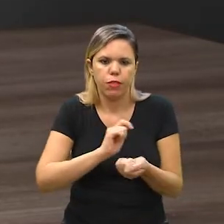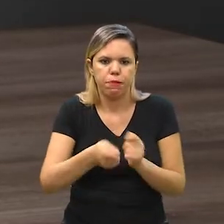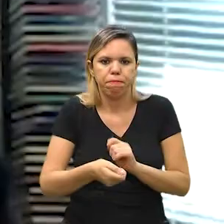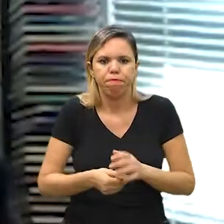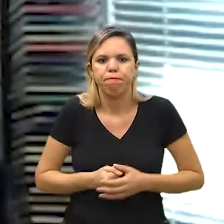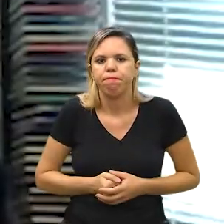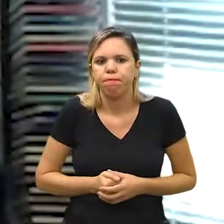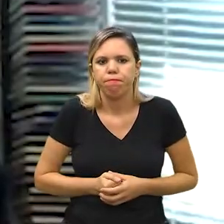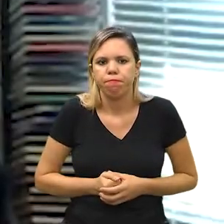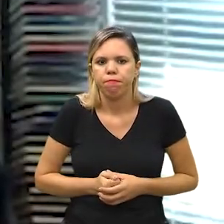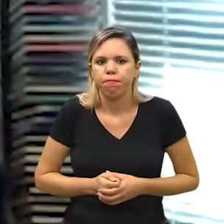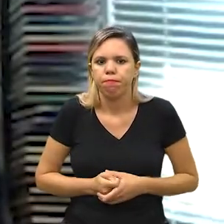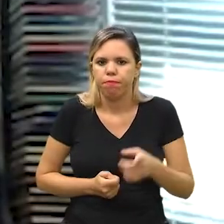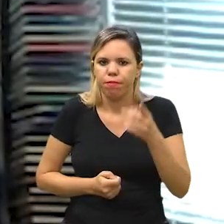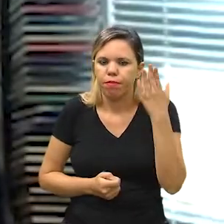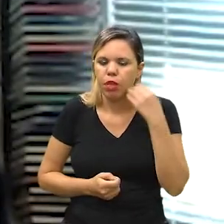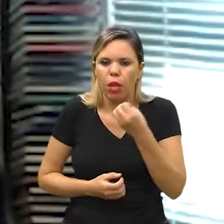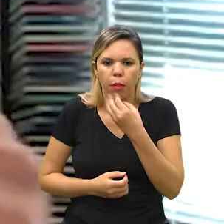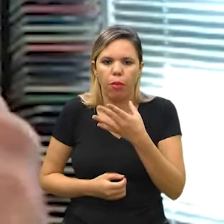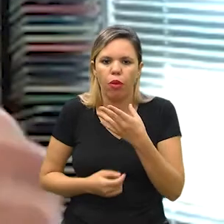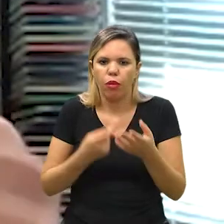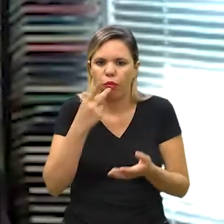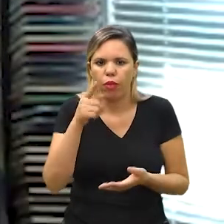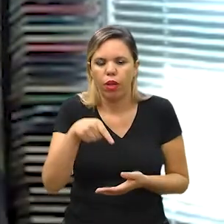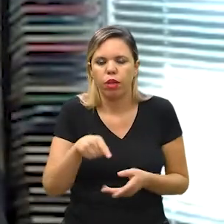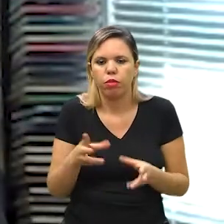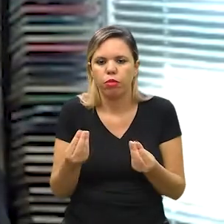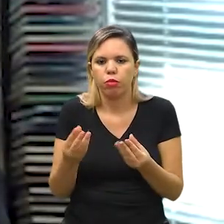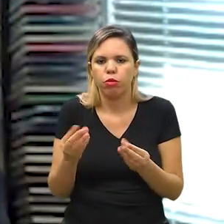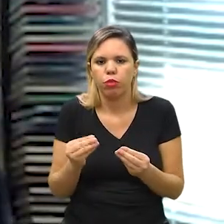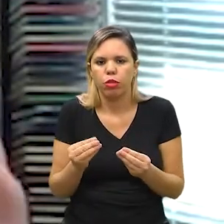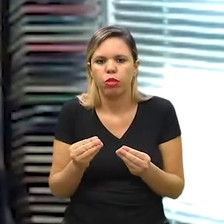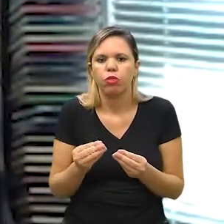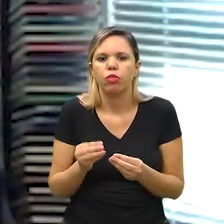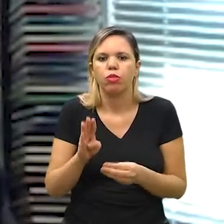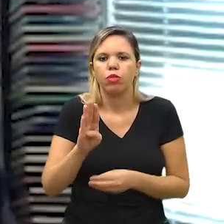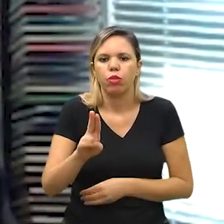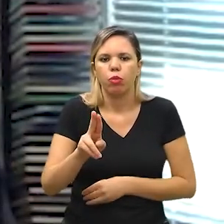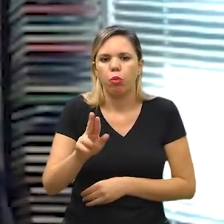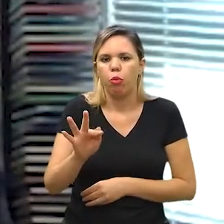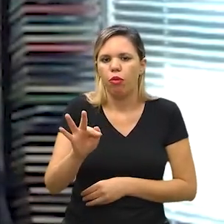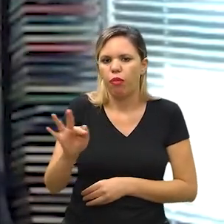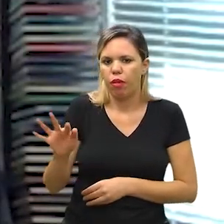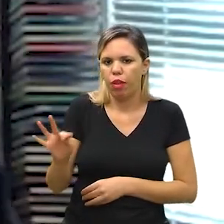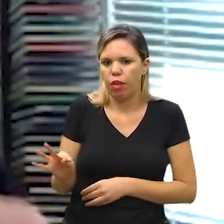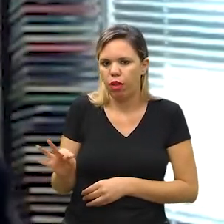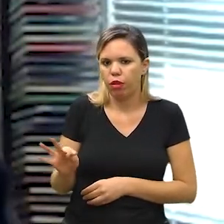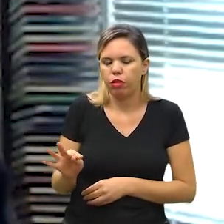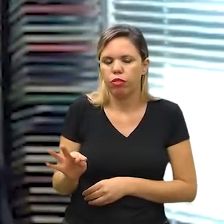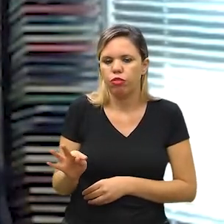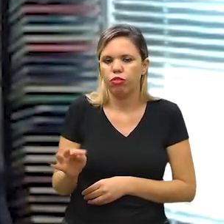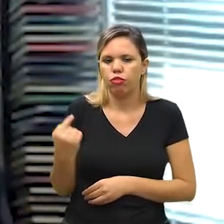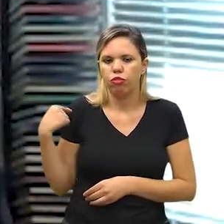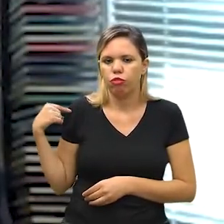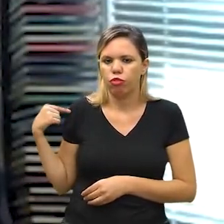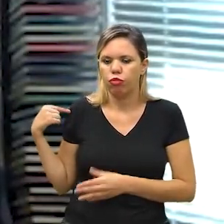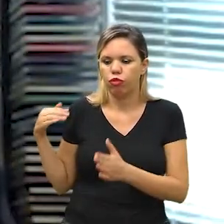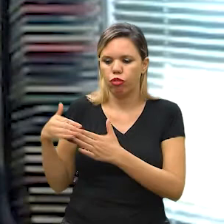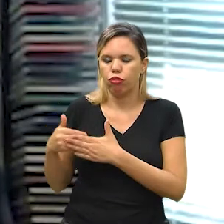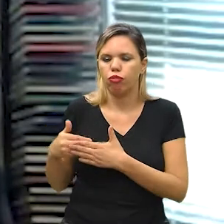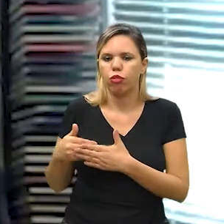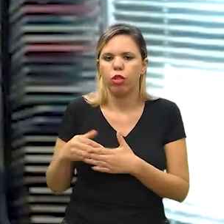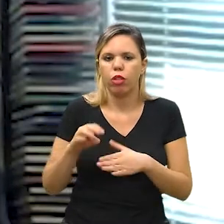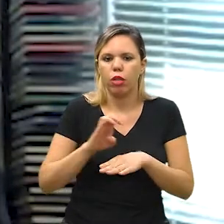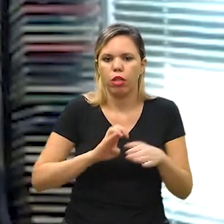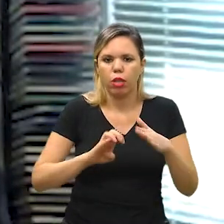fecharam, né? Exatamente. E você sabe que foi muito boa essa sua colocação, porque muitos desses buffets passaram a